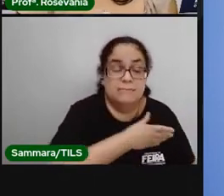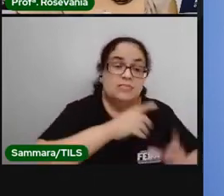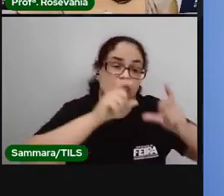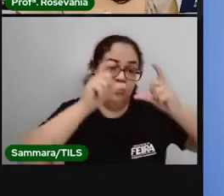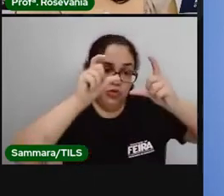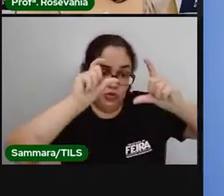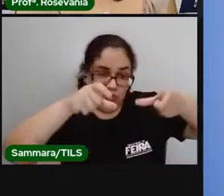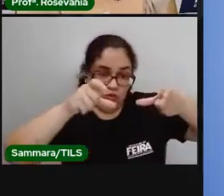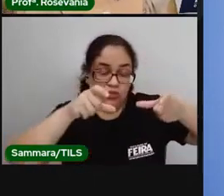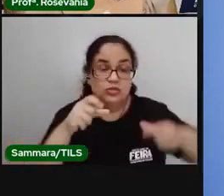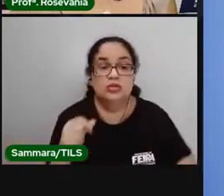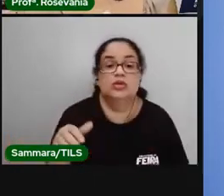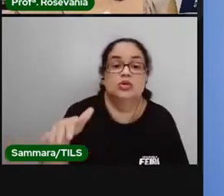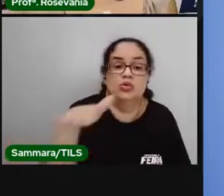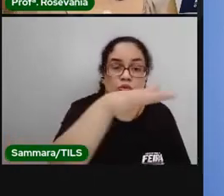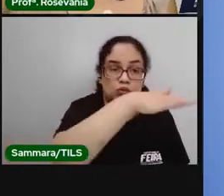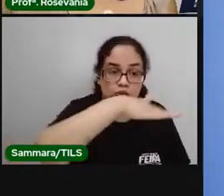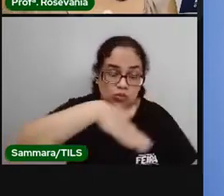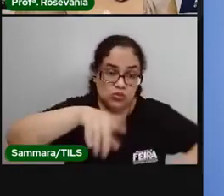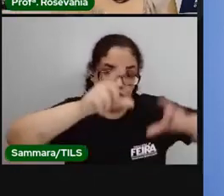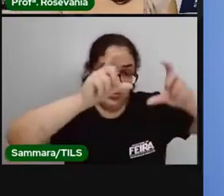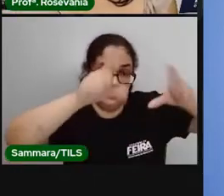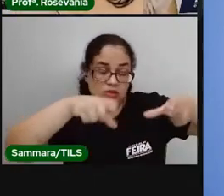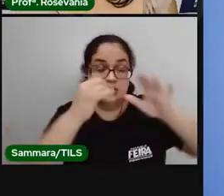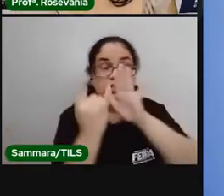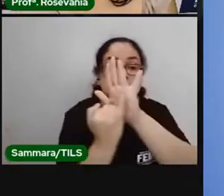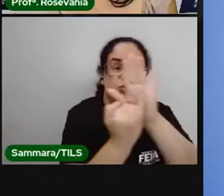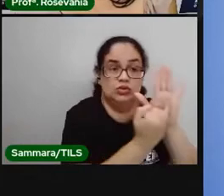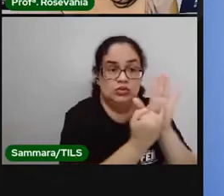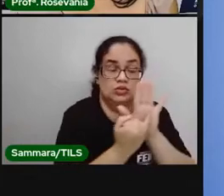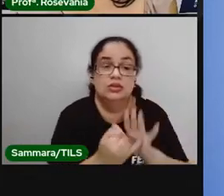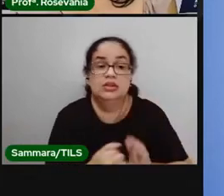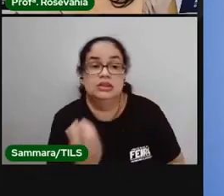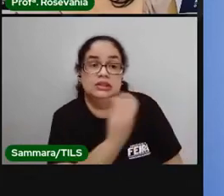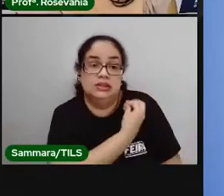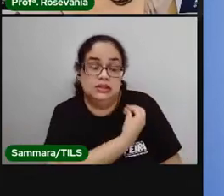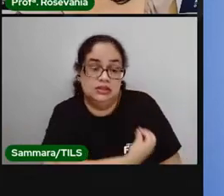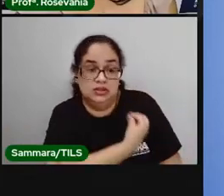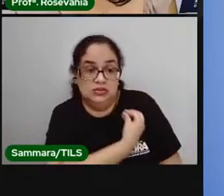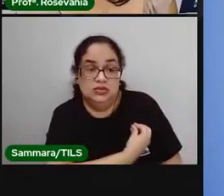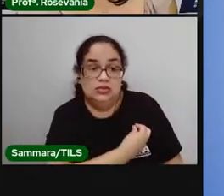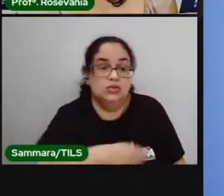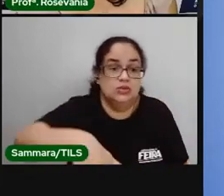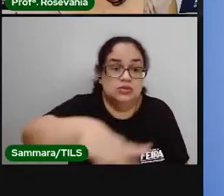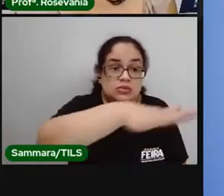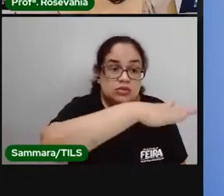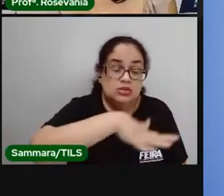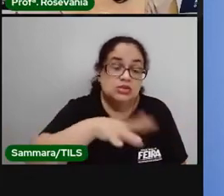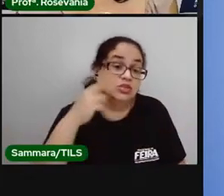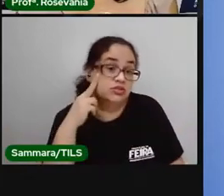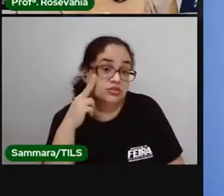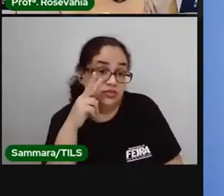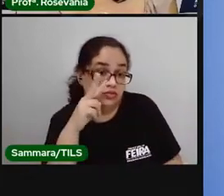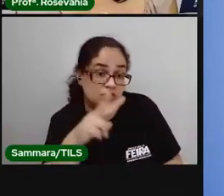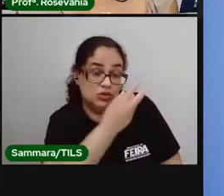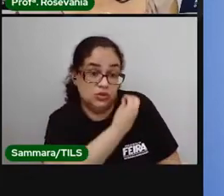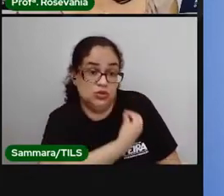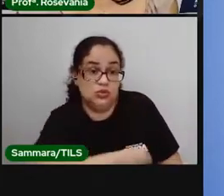é esse espaço de identidade, esse espaço do cotidiano, aquele espaço que a gente vive todo dia, viu?